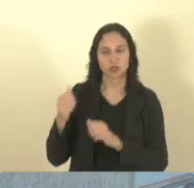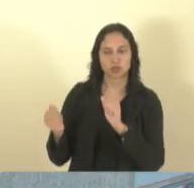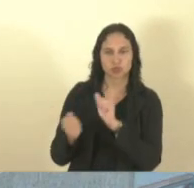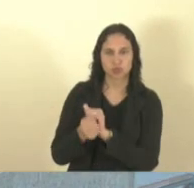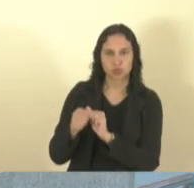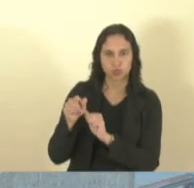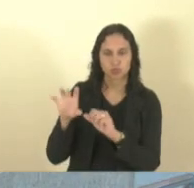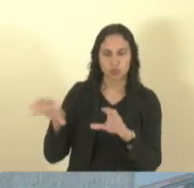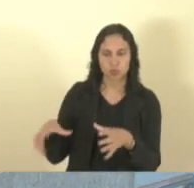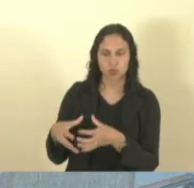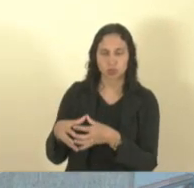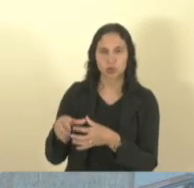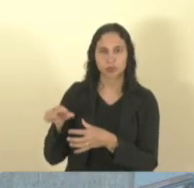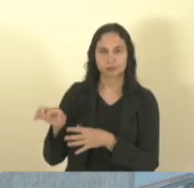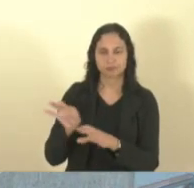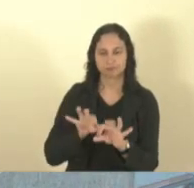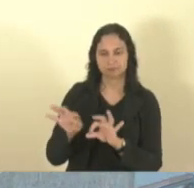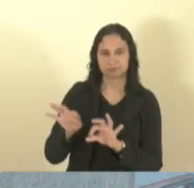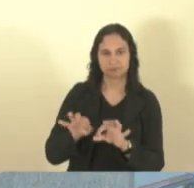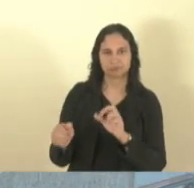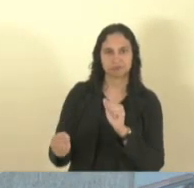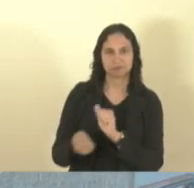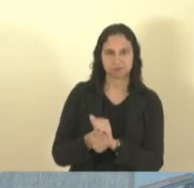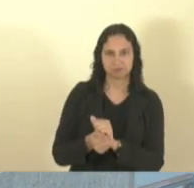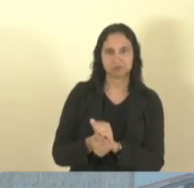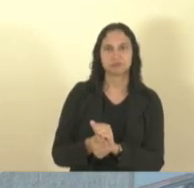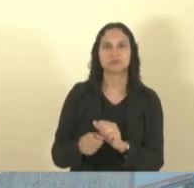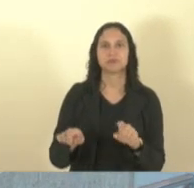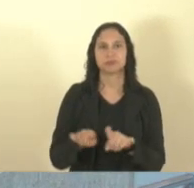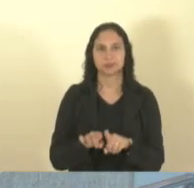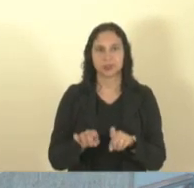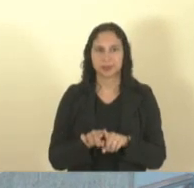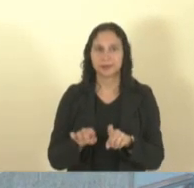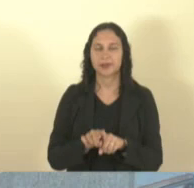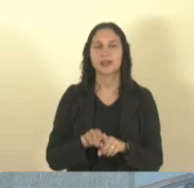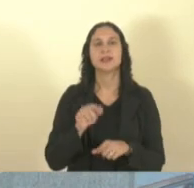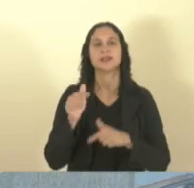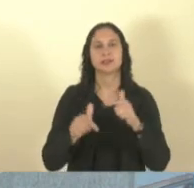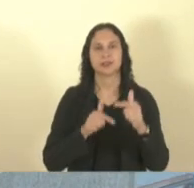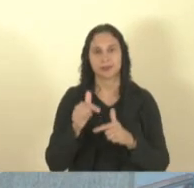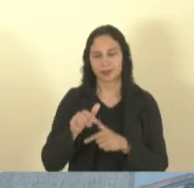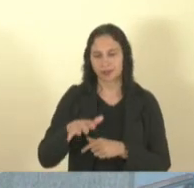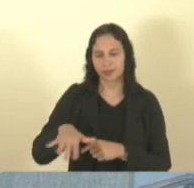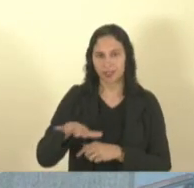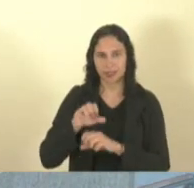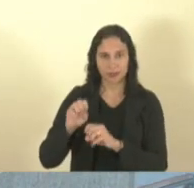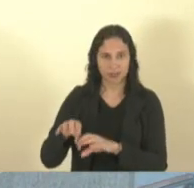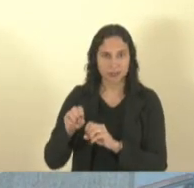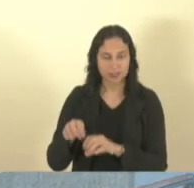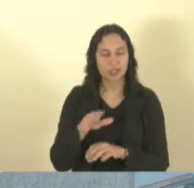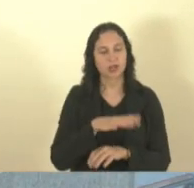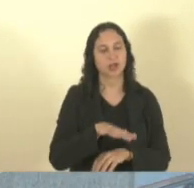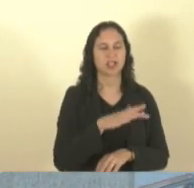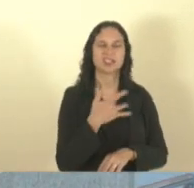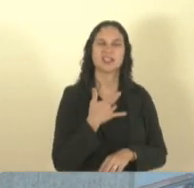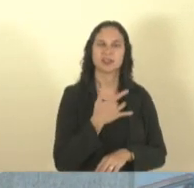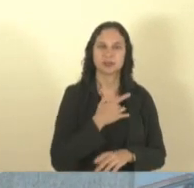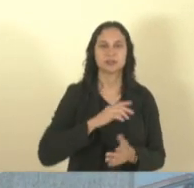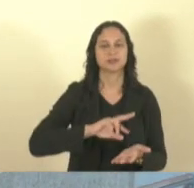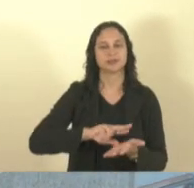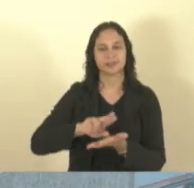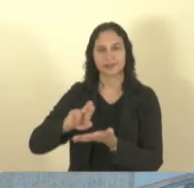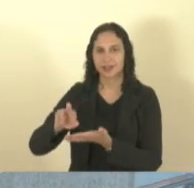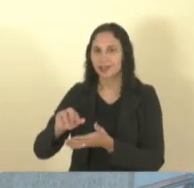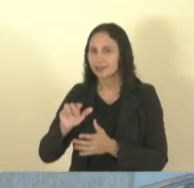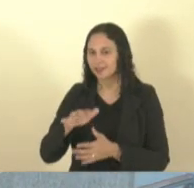todo o time, fazendo um trabalho junto das carreiras também, ali da educação, como na saúde e em várias outras. Hoje tenho o